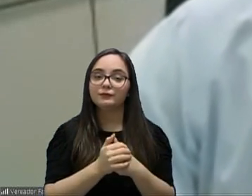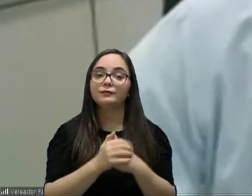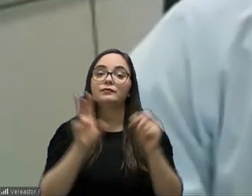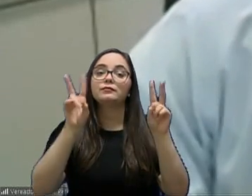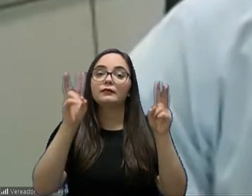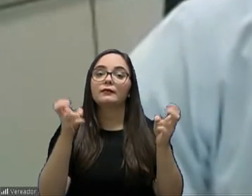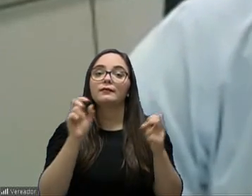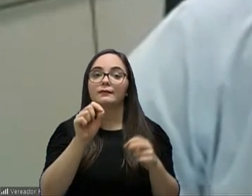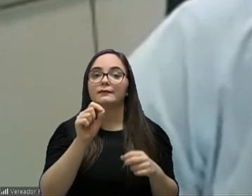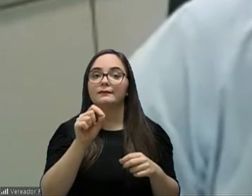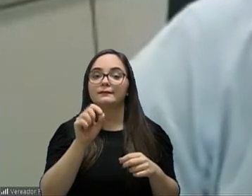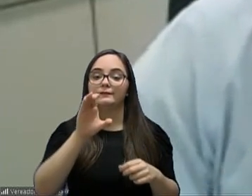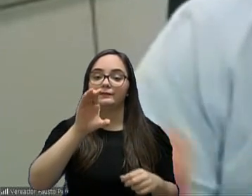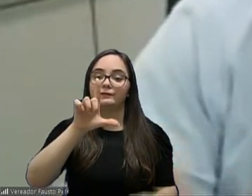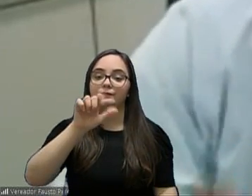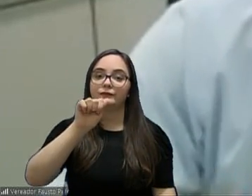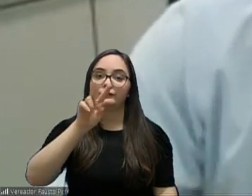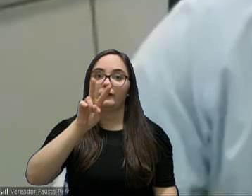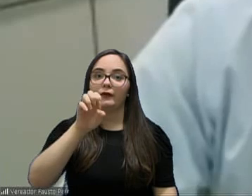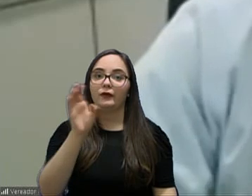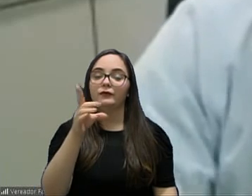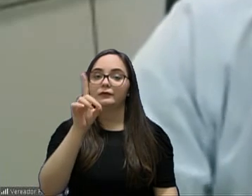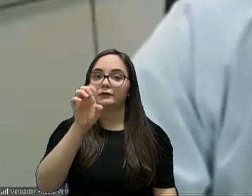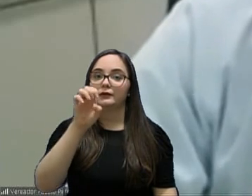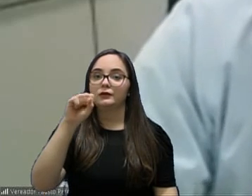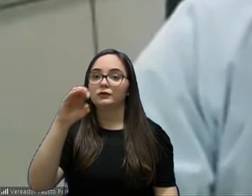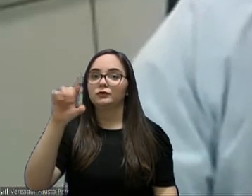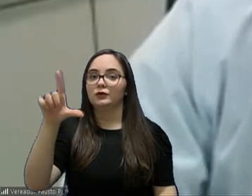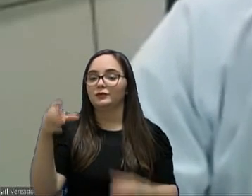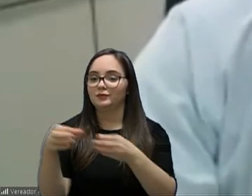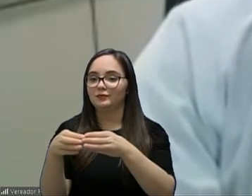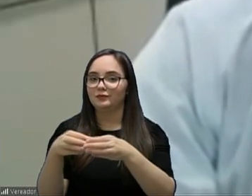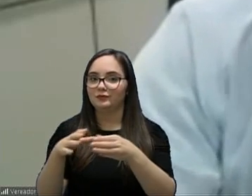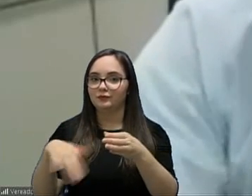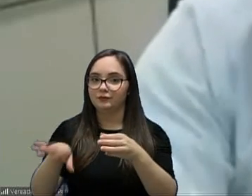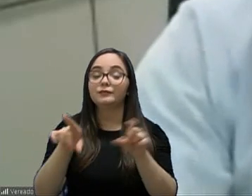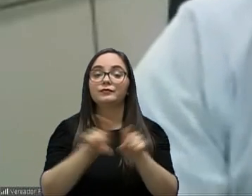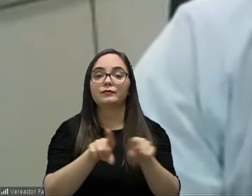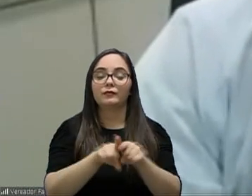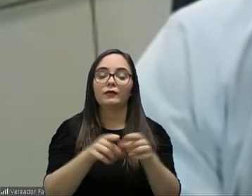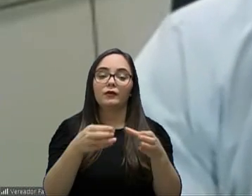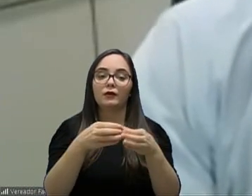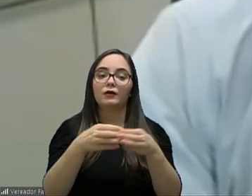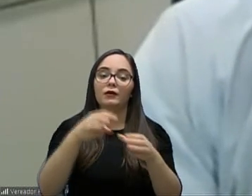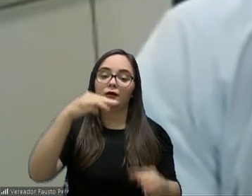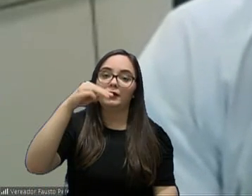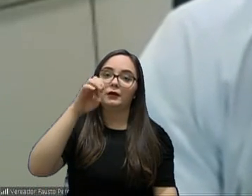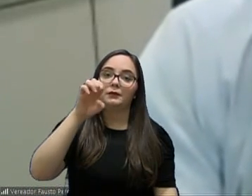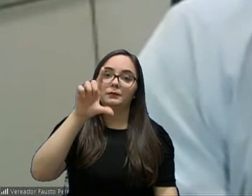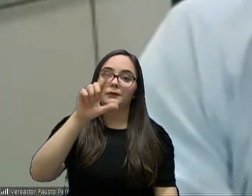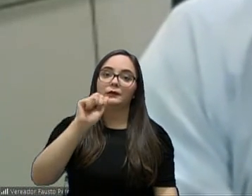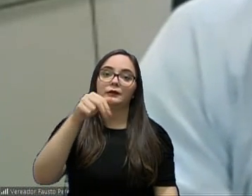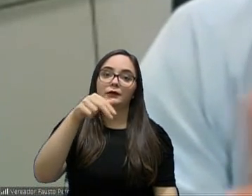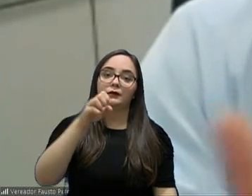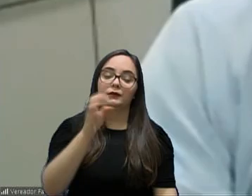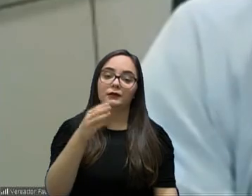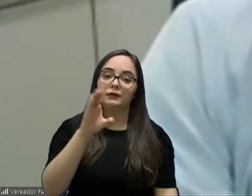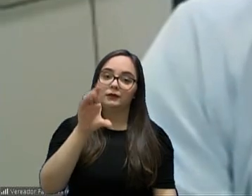da Clave de Sol, mais precisamente a Melanie Klein, Fundação Melanie Klein, que está sendo assistida